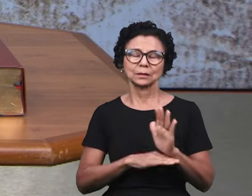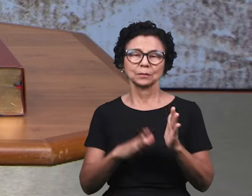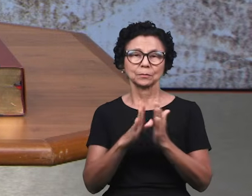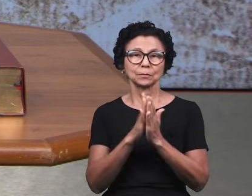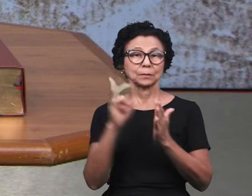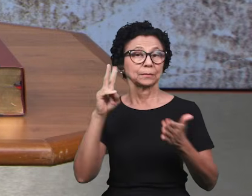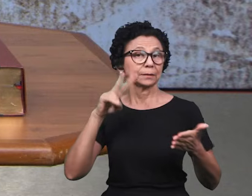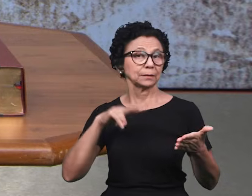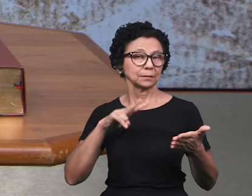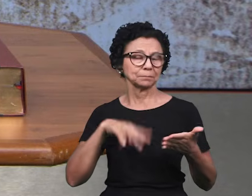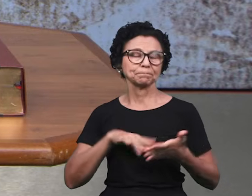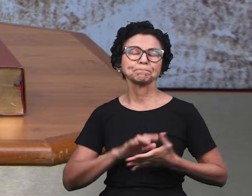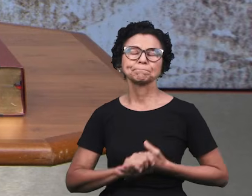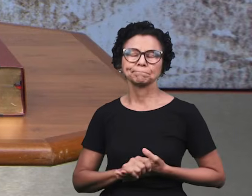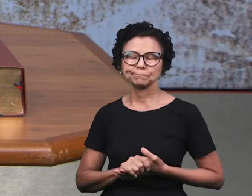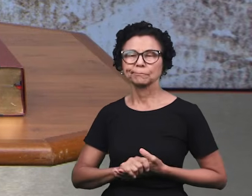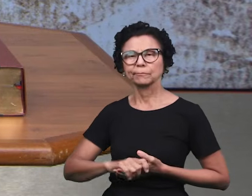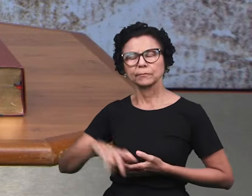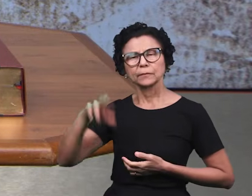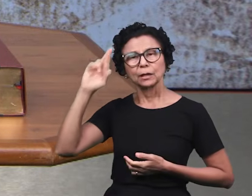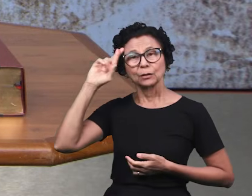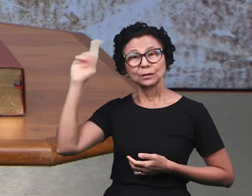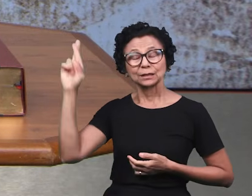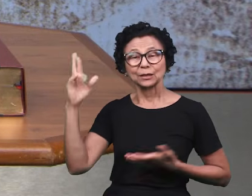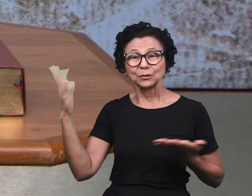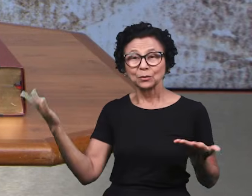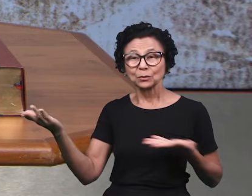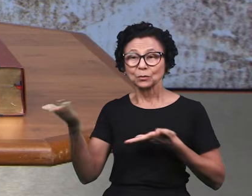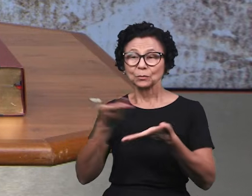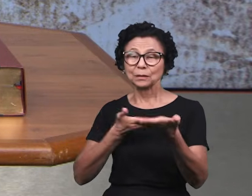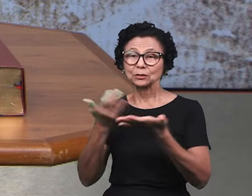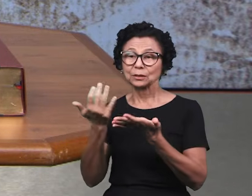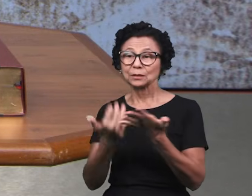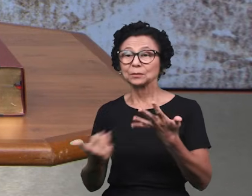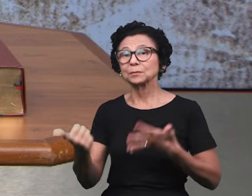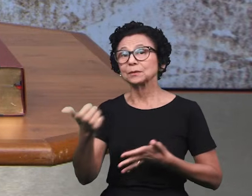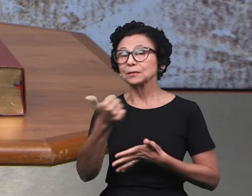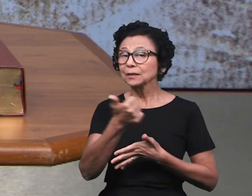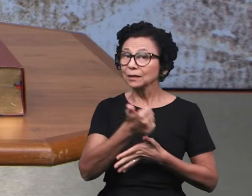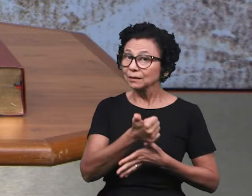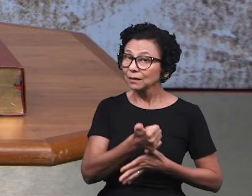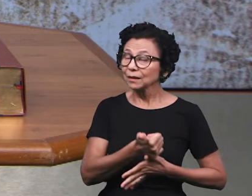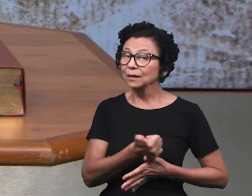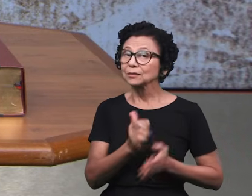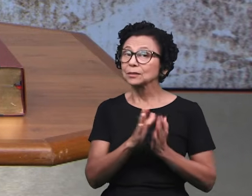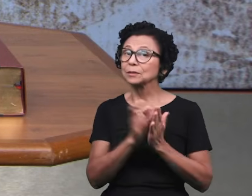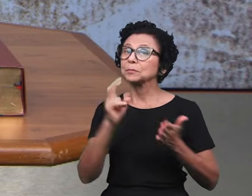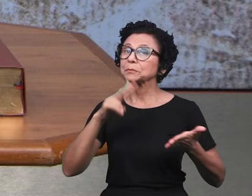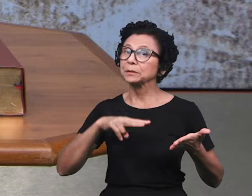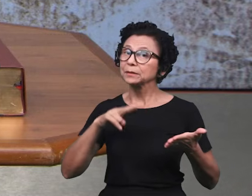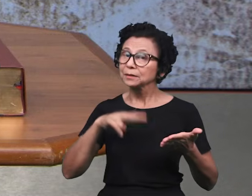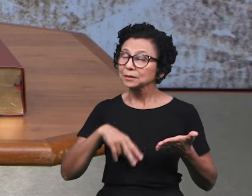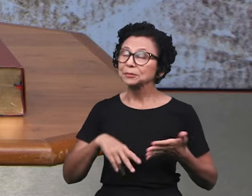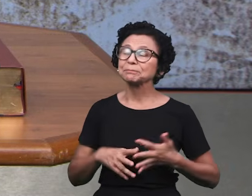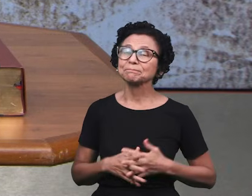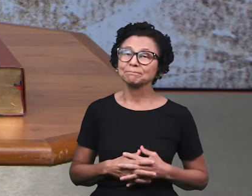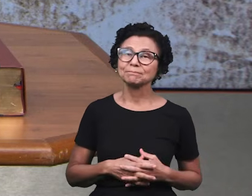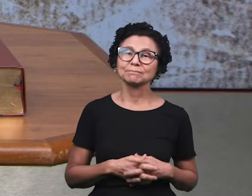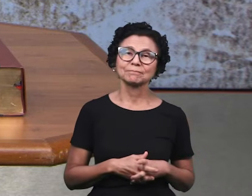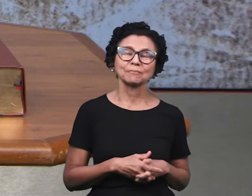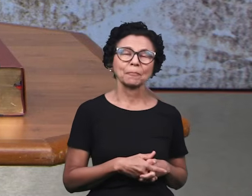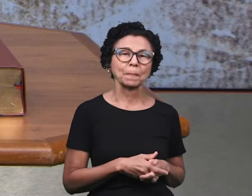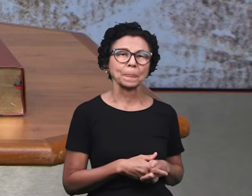Bíblia. O Senhor tem nos dado esse privilégio de juntos fazermos a leitura da sua palavra. Na nossa